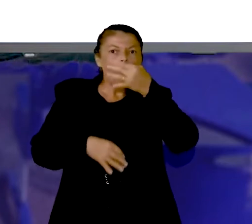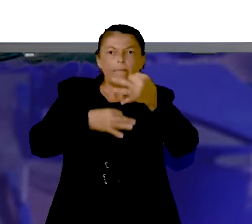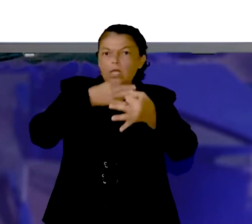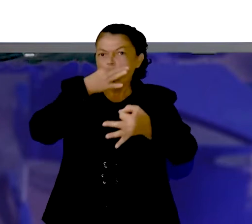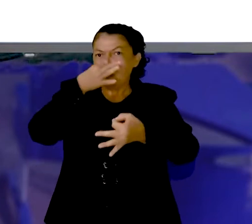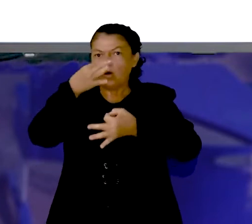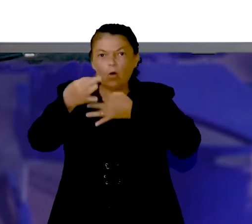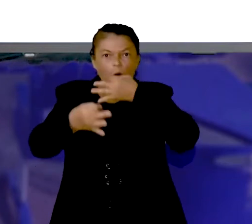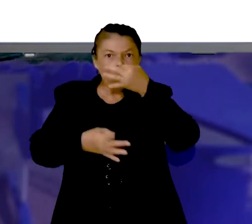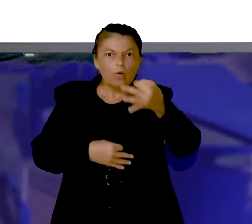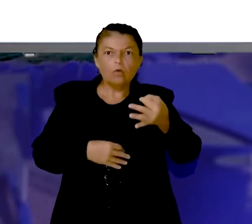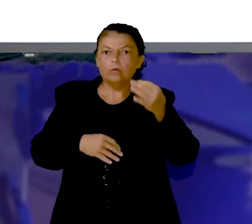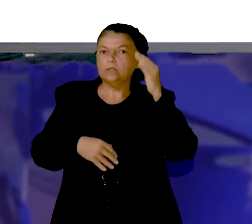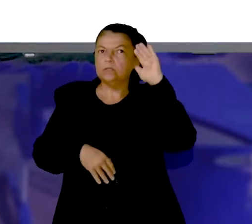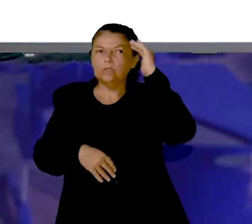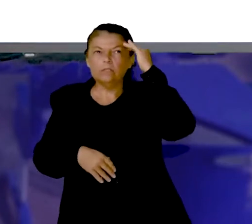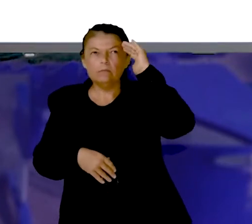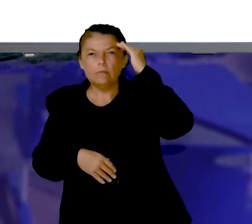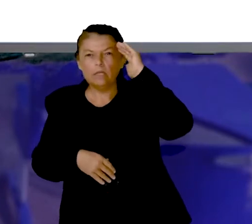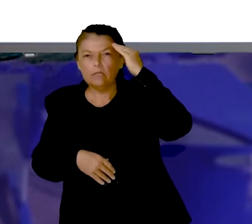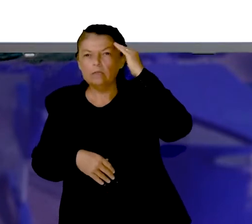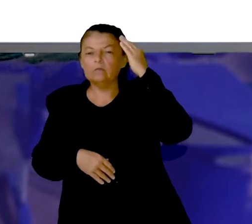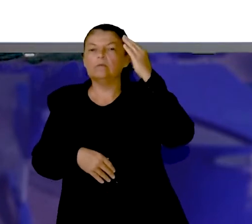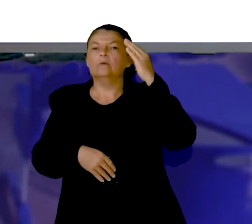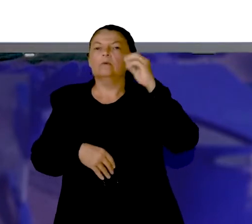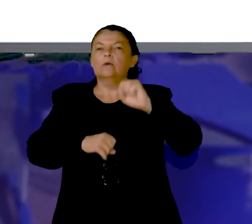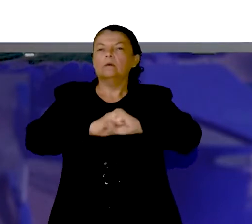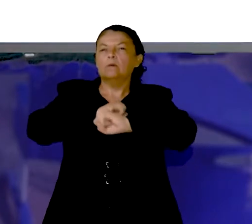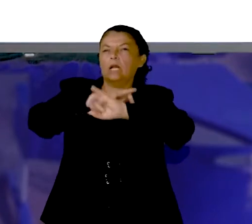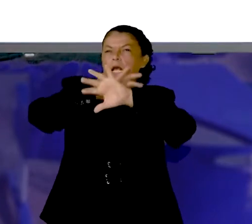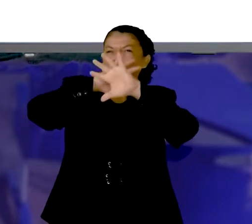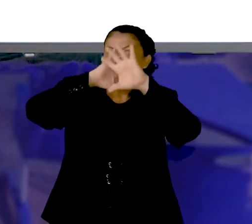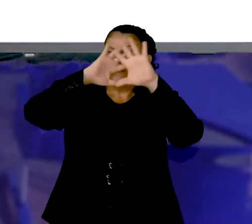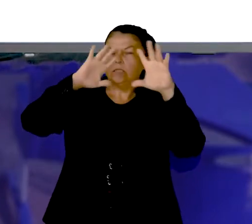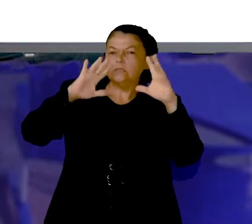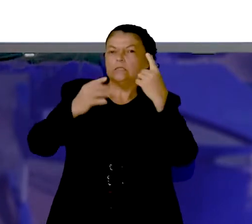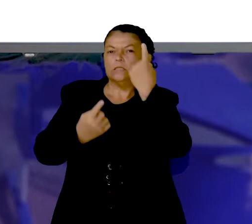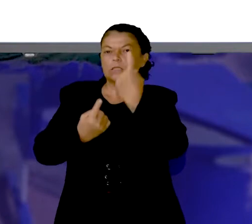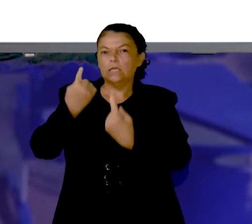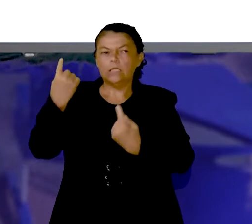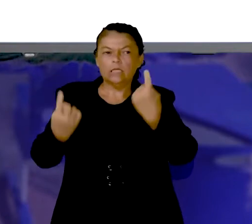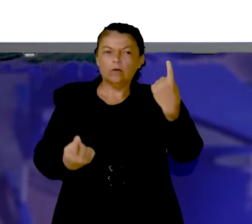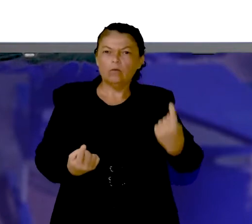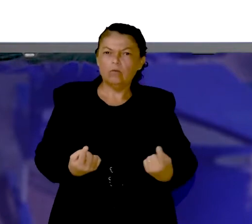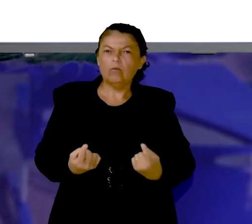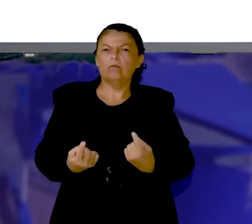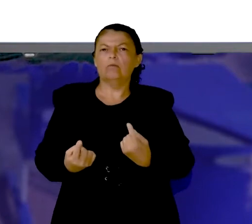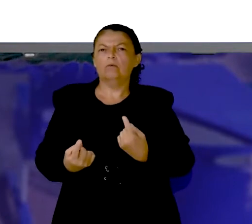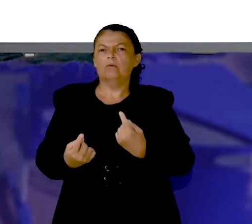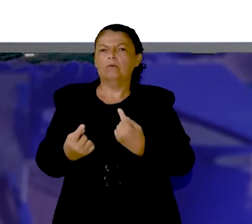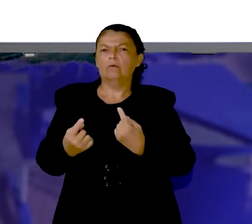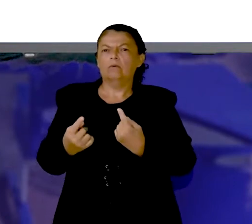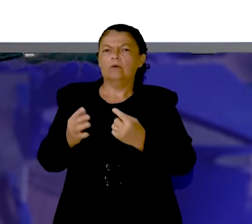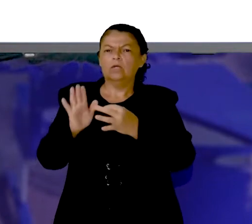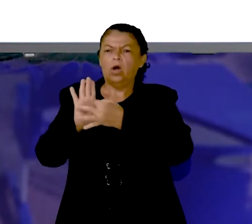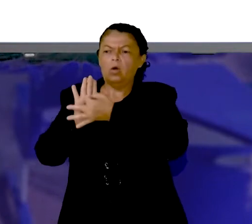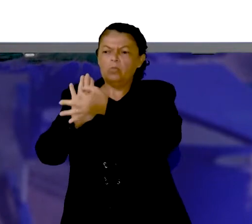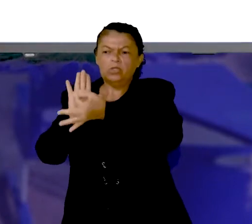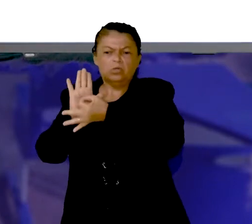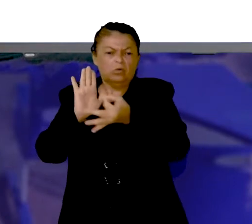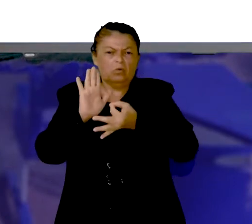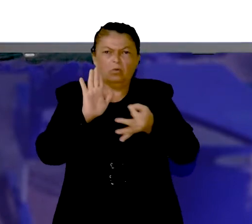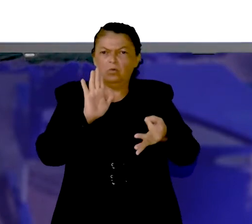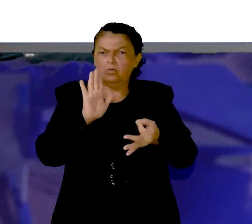opiniões, compreensões diferentes do que seja a morte, tanto a vida